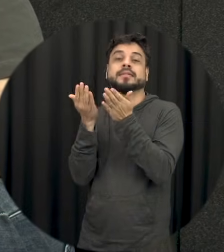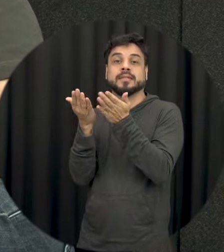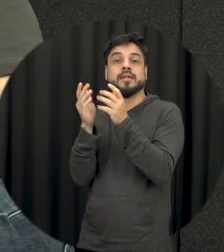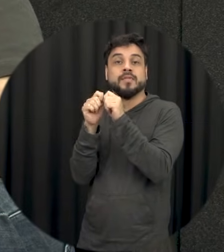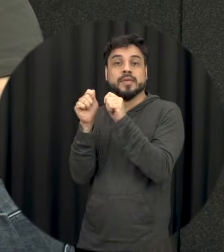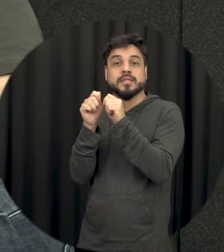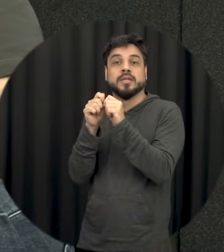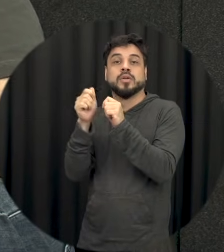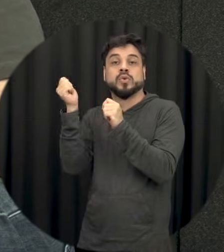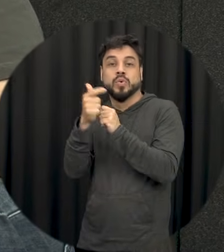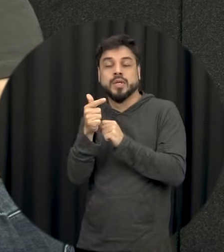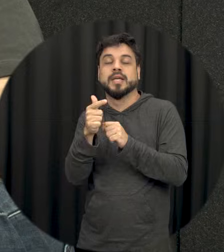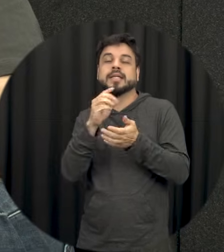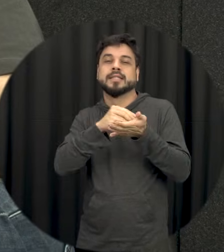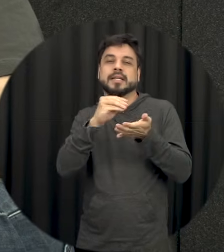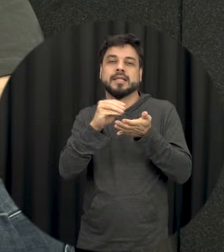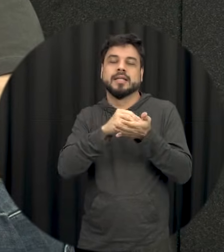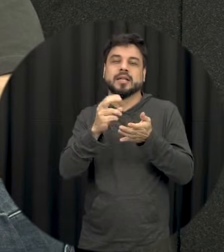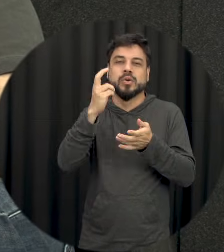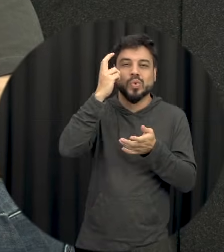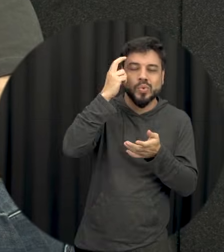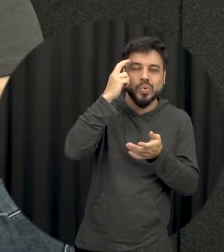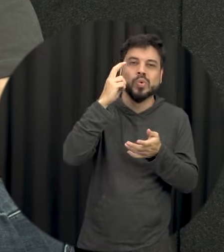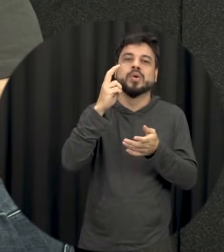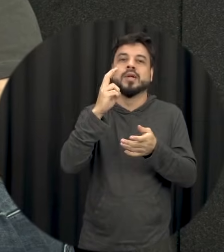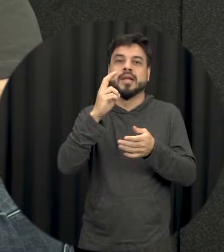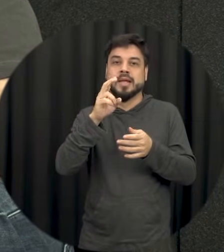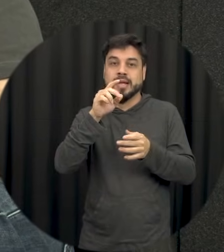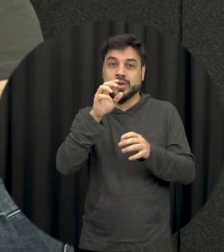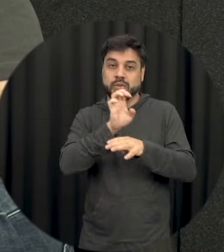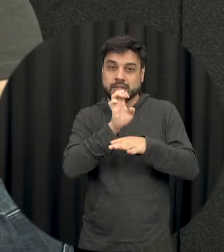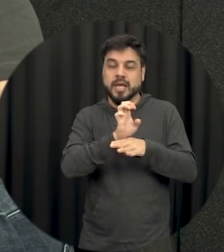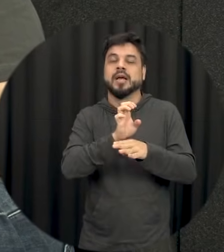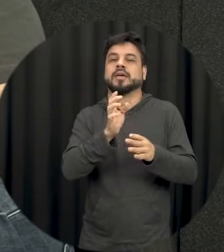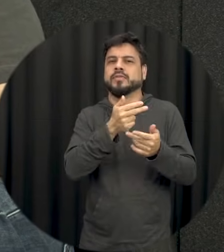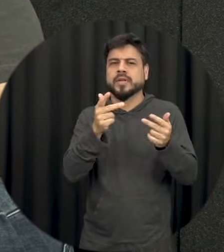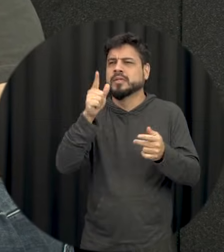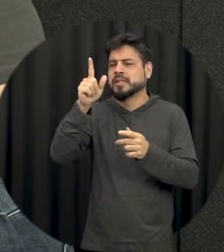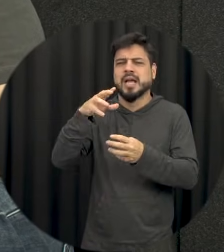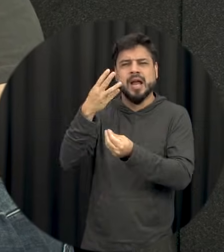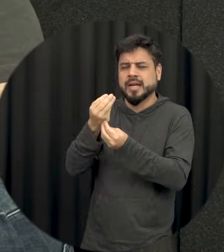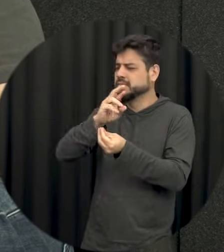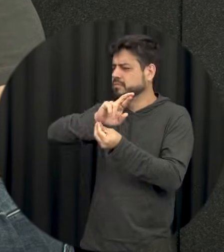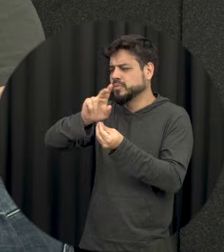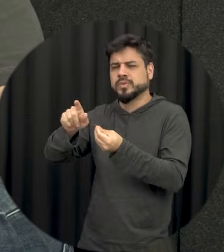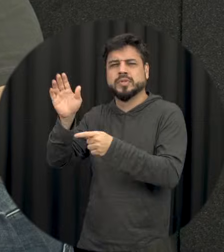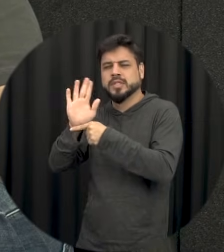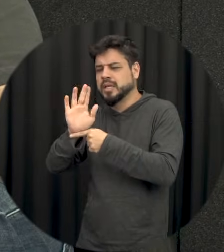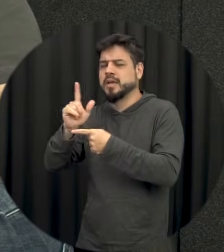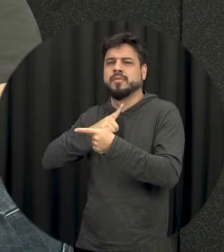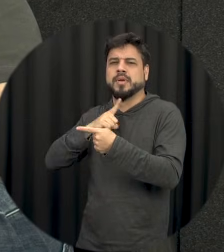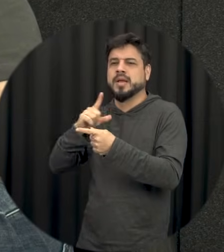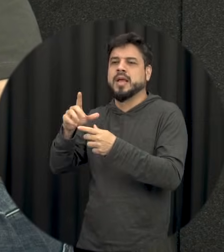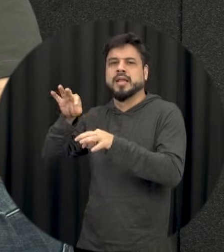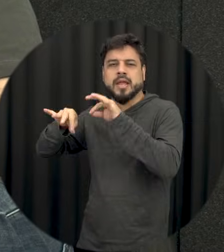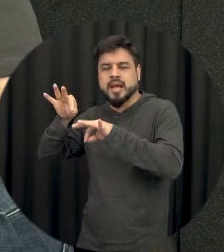Secretaria de Cultura do Estado da Paraíba ou do município, né? Nós trabalhamos com artes plásticas, com teatro, com cinema, com literatura, com